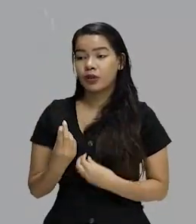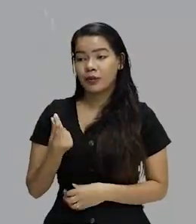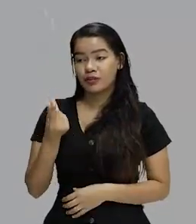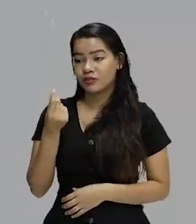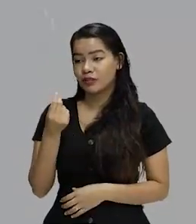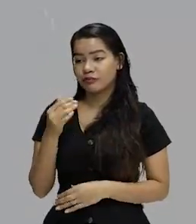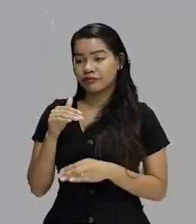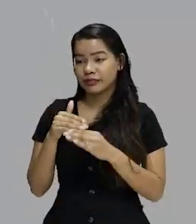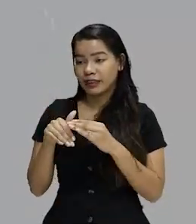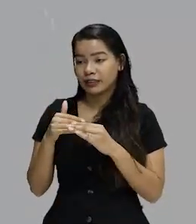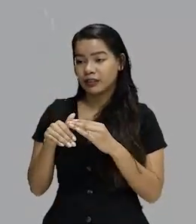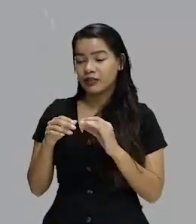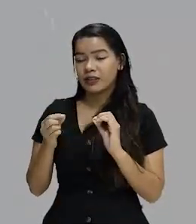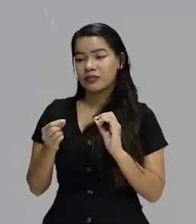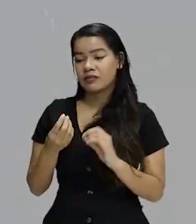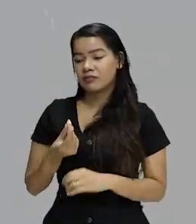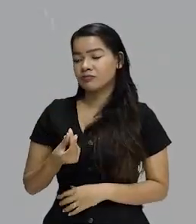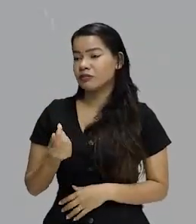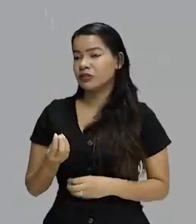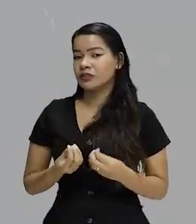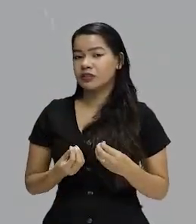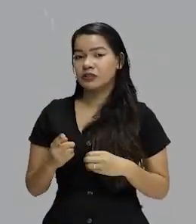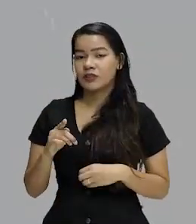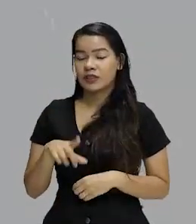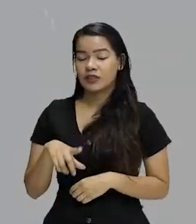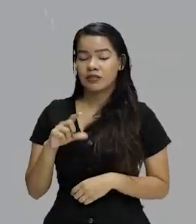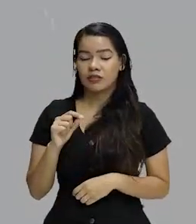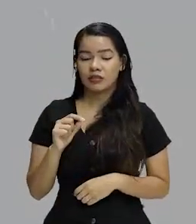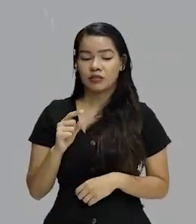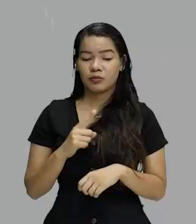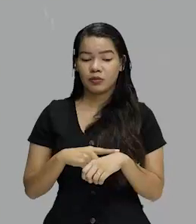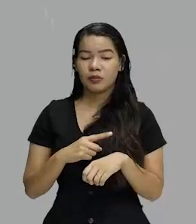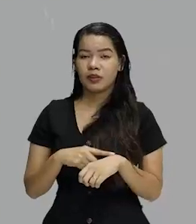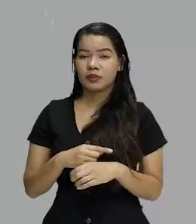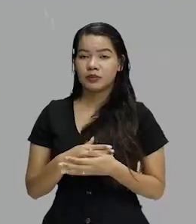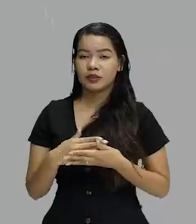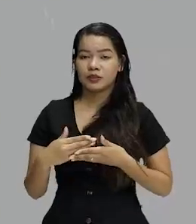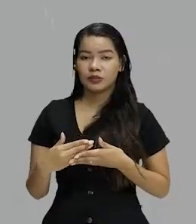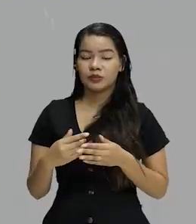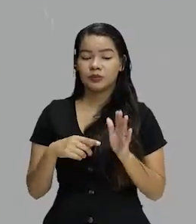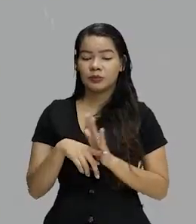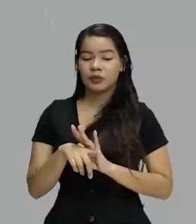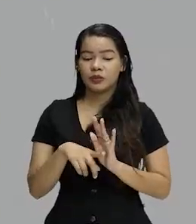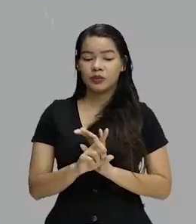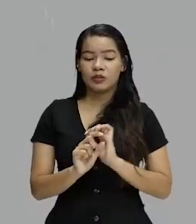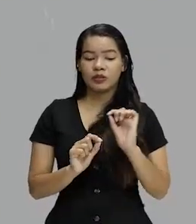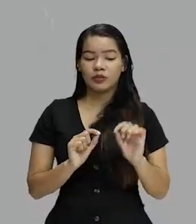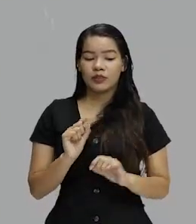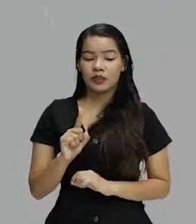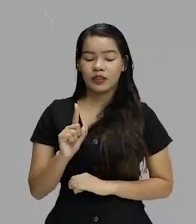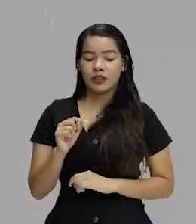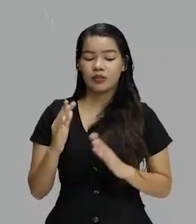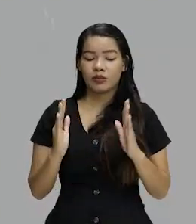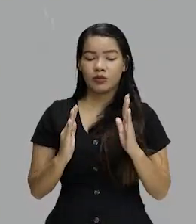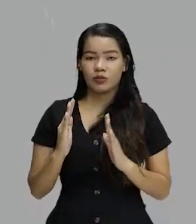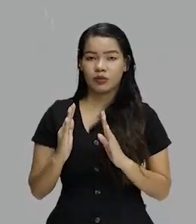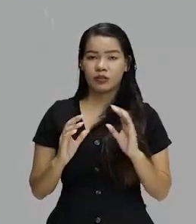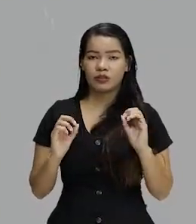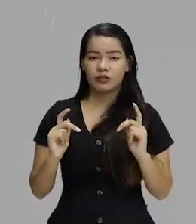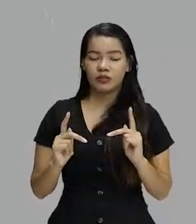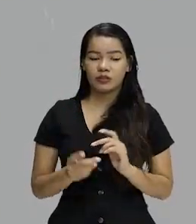Então, você decide aquilo de momento a partir de um questionamento que você é confrontado,